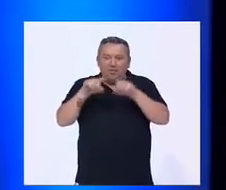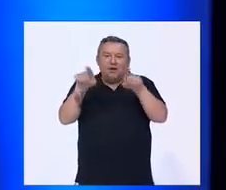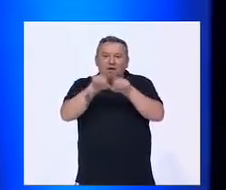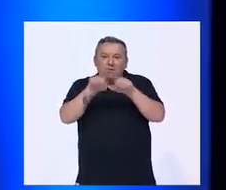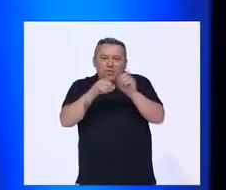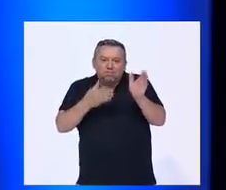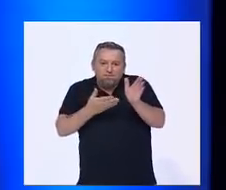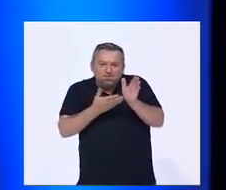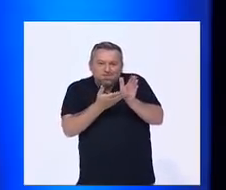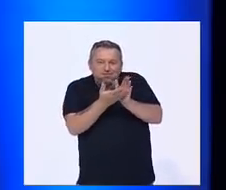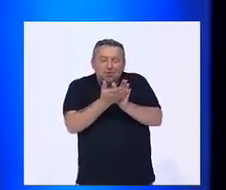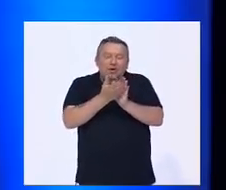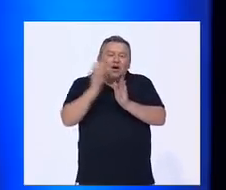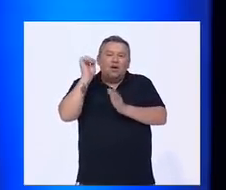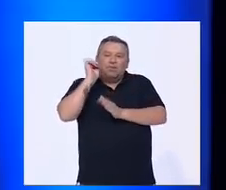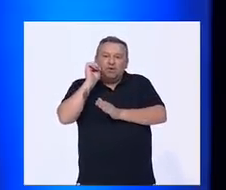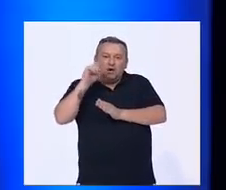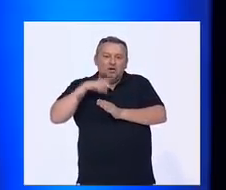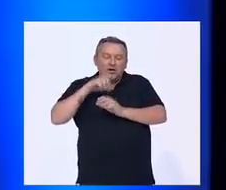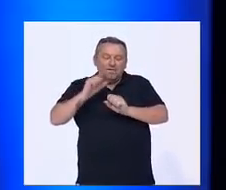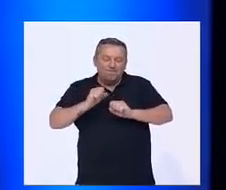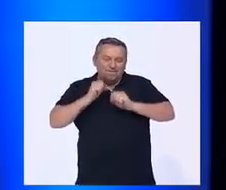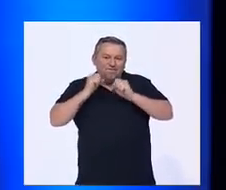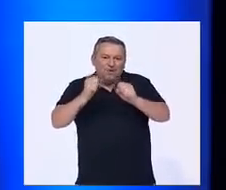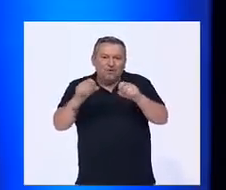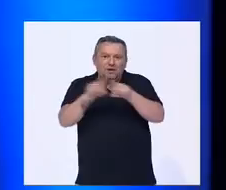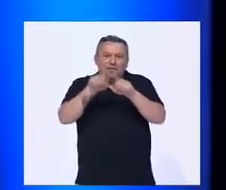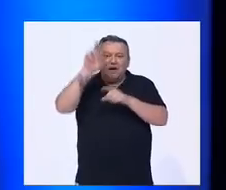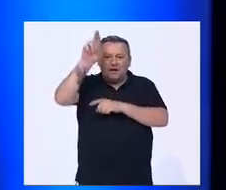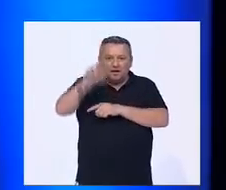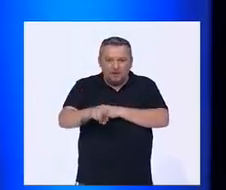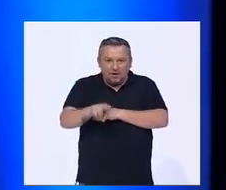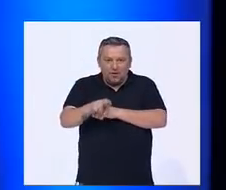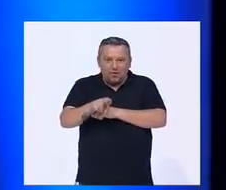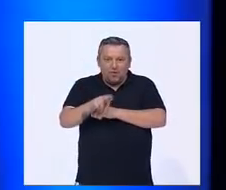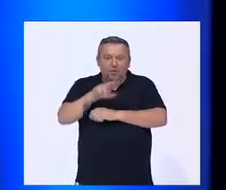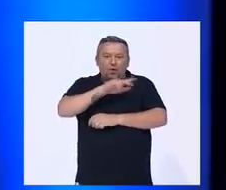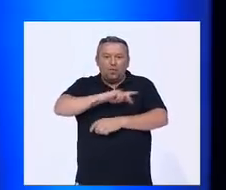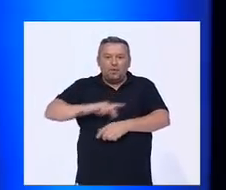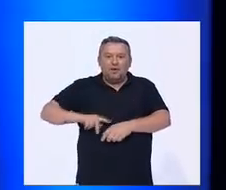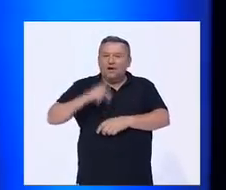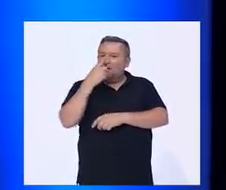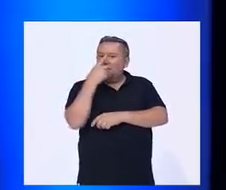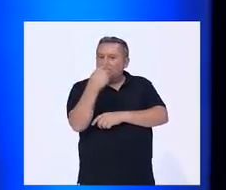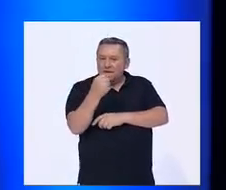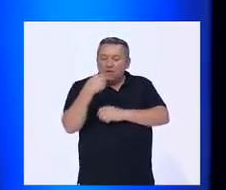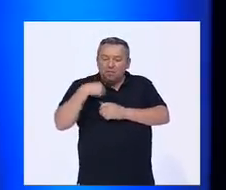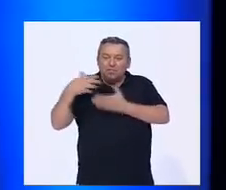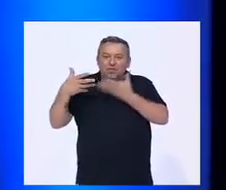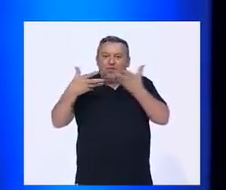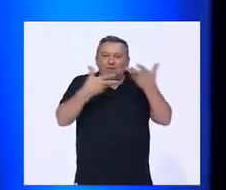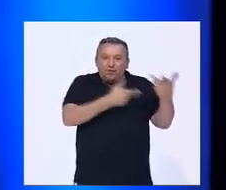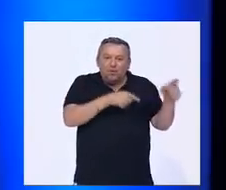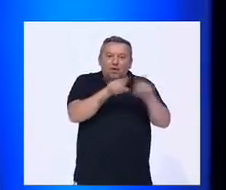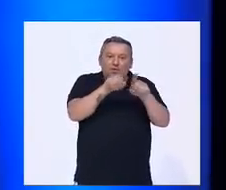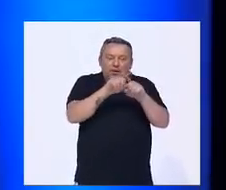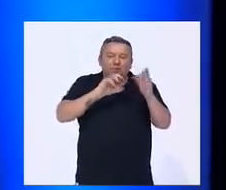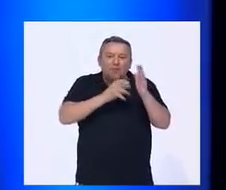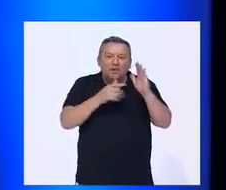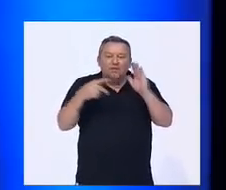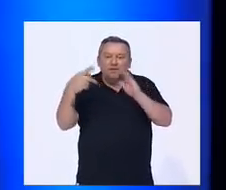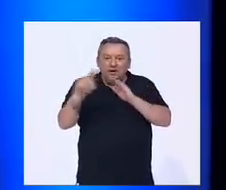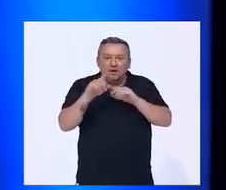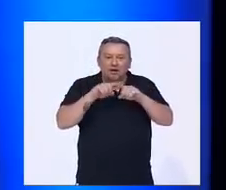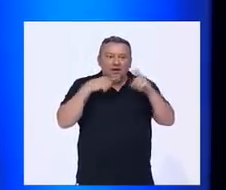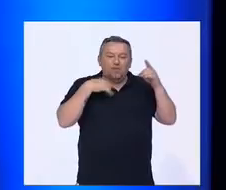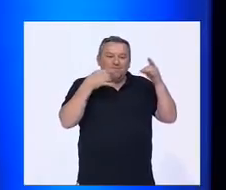de empoderamento das mulheres, essa foi talvez uma das razões pelas quais o presidente Geraldo Alckmin me convidou para estar na chapa dele. Eu abri